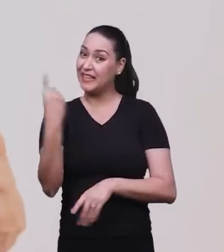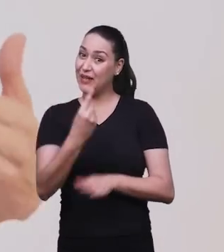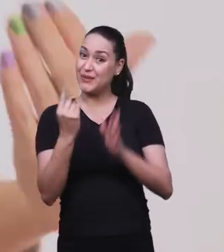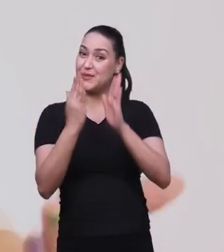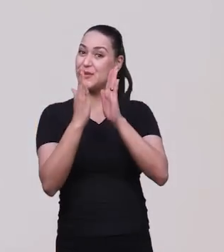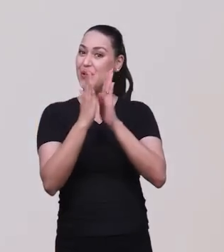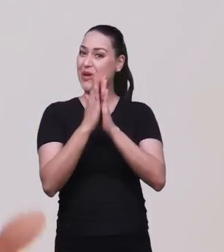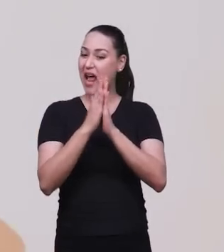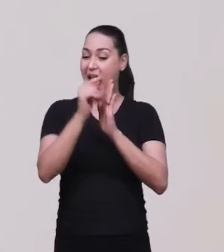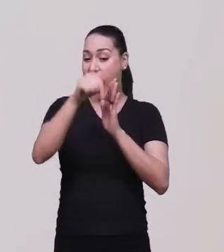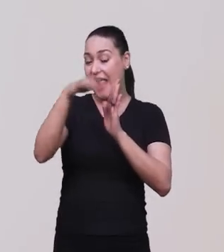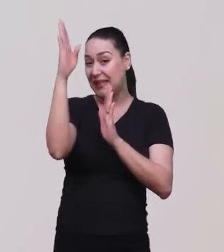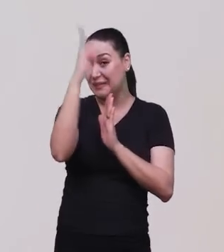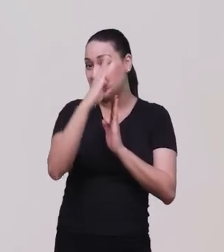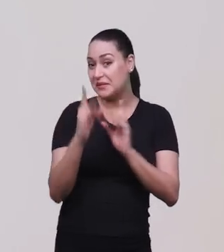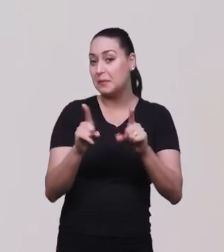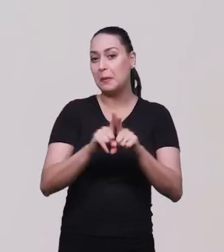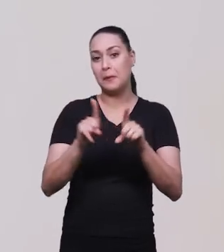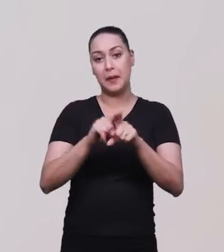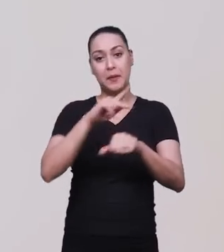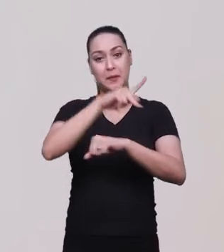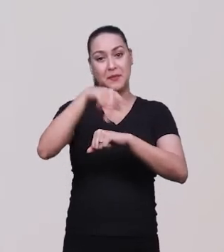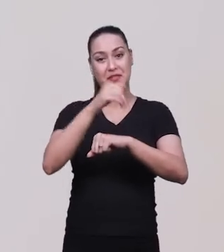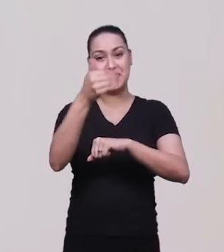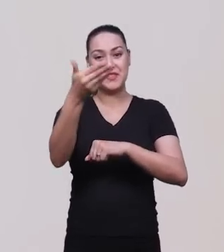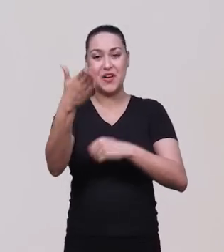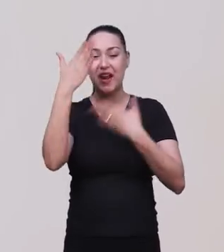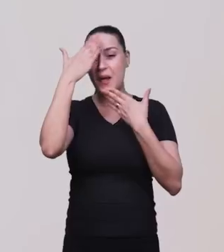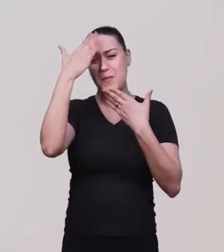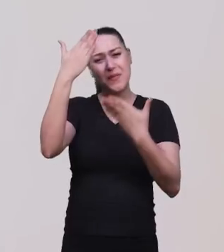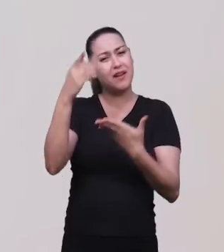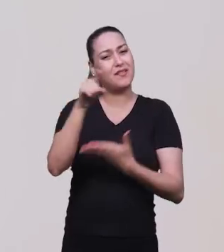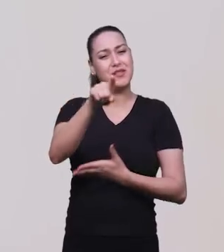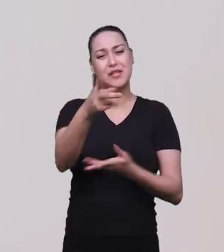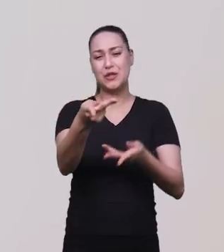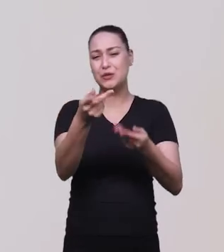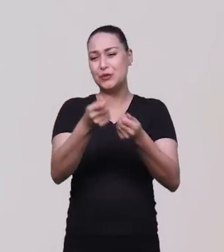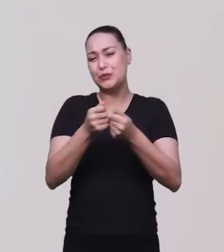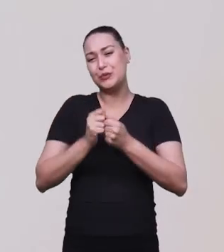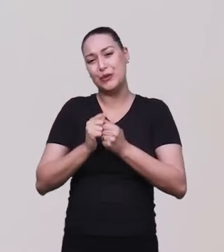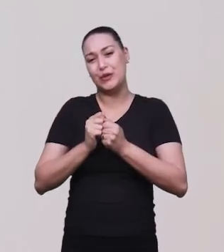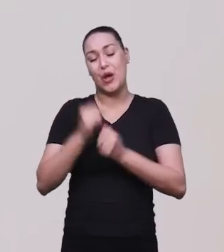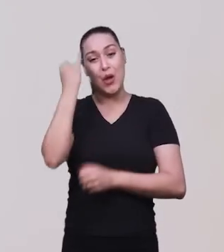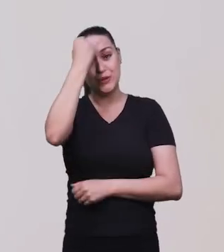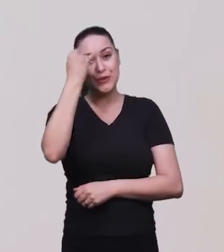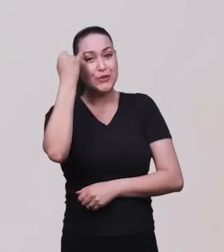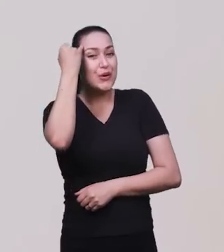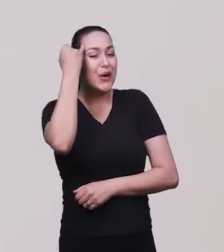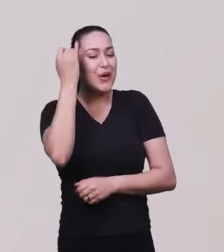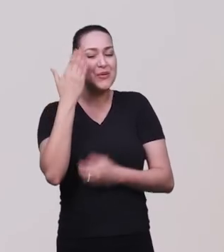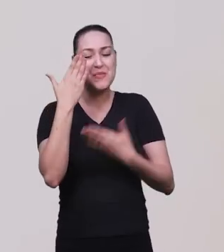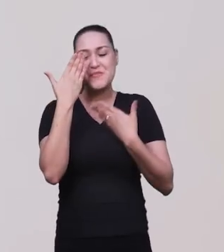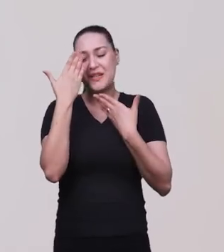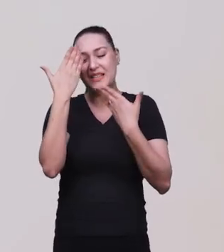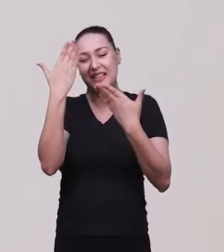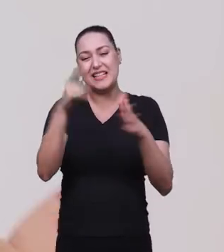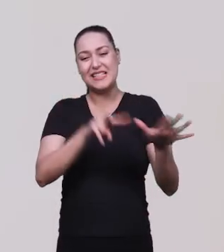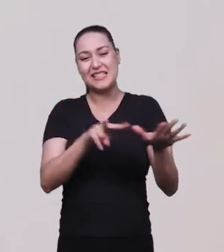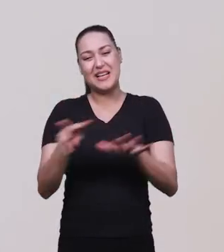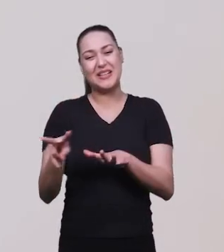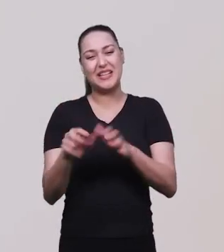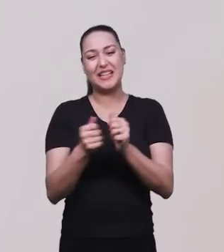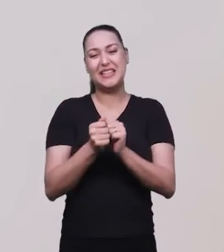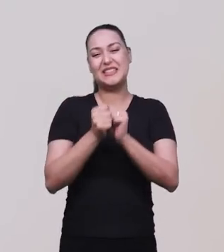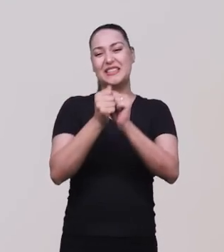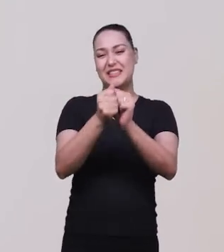temos orado pela obra, tanto aqui no Brasil quanto no exterior. Obrigada pela sua audiência. Jorge, muito obrigado por mais essa